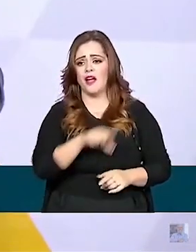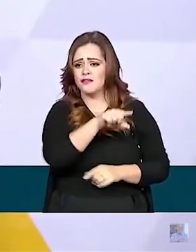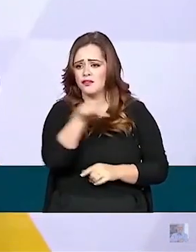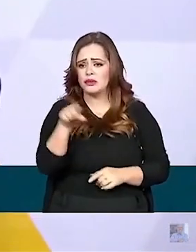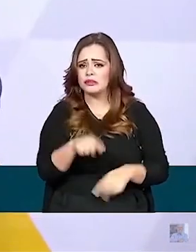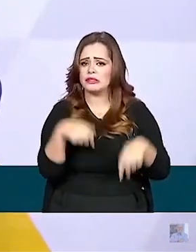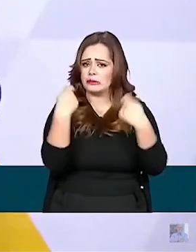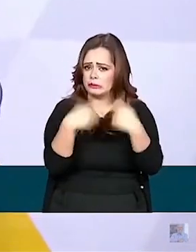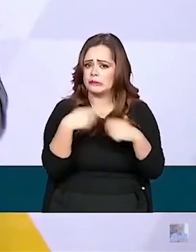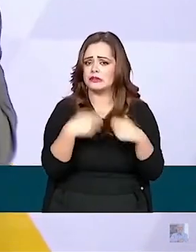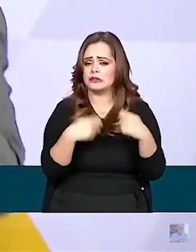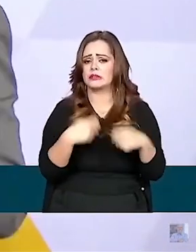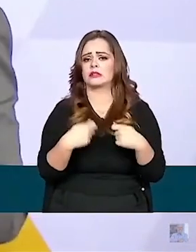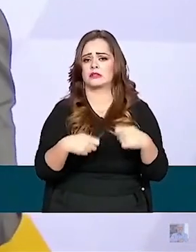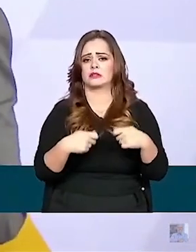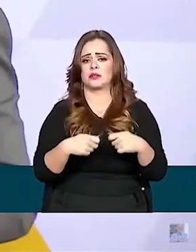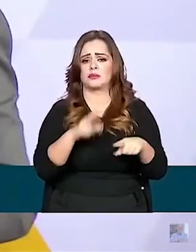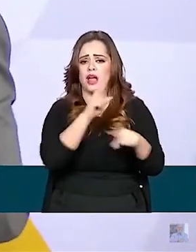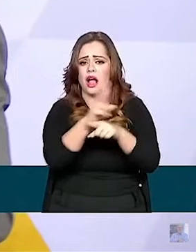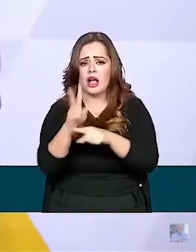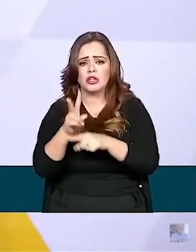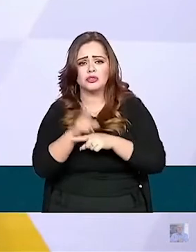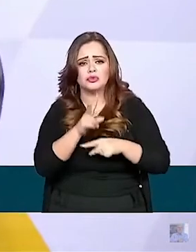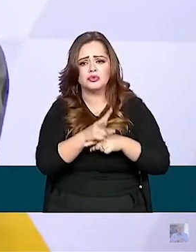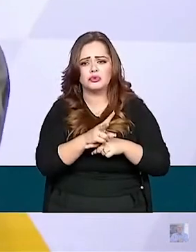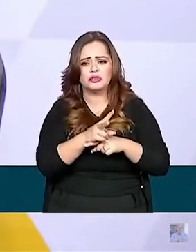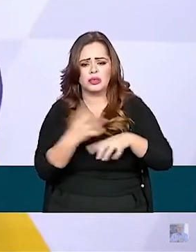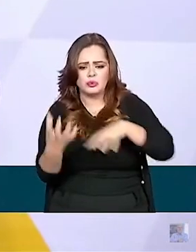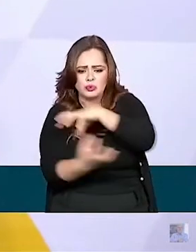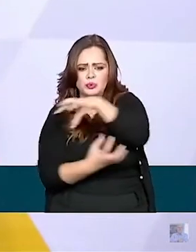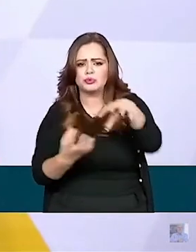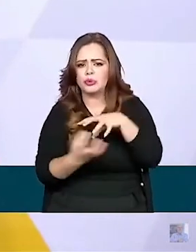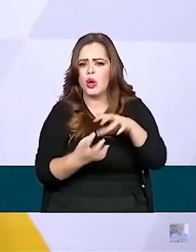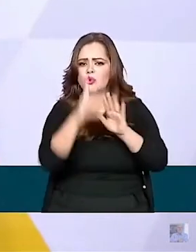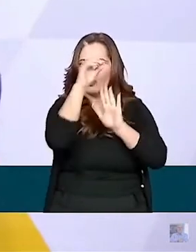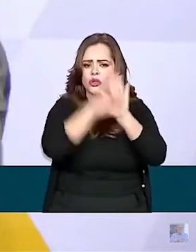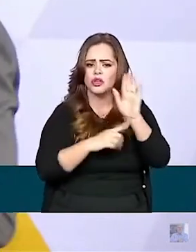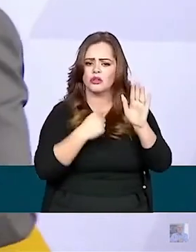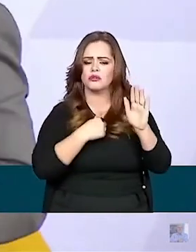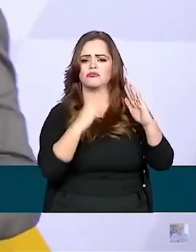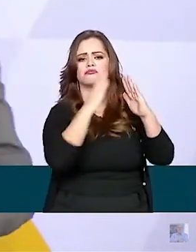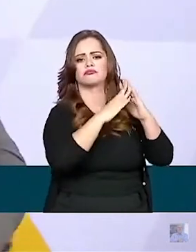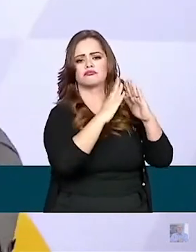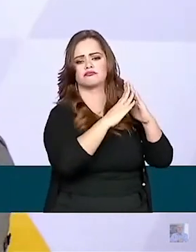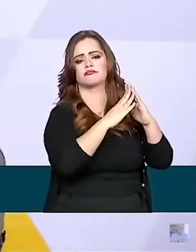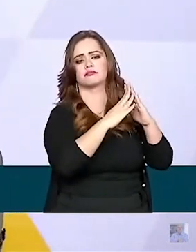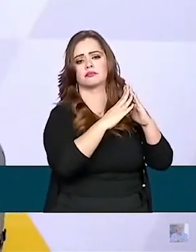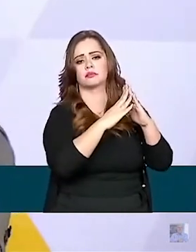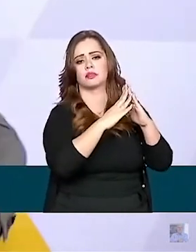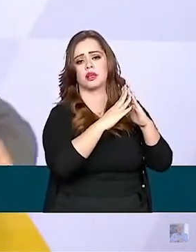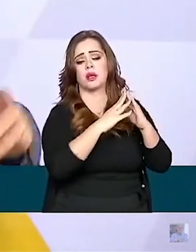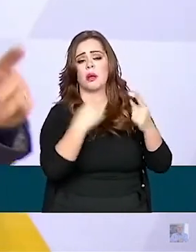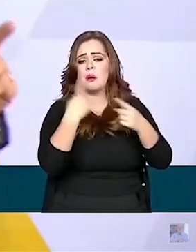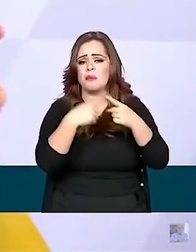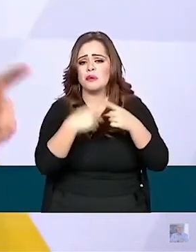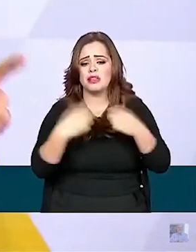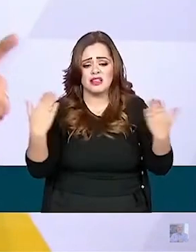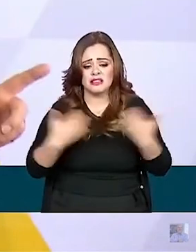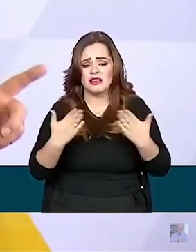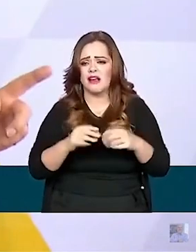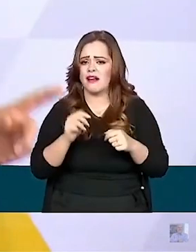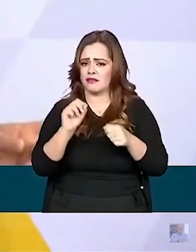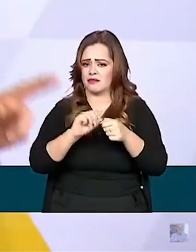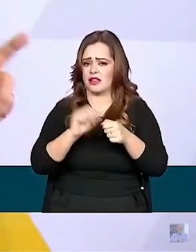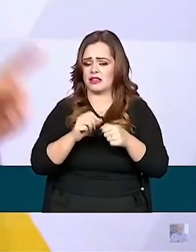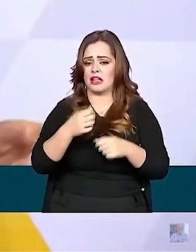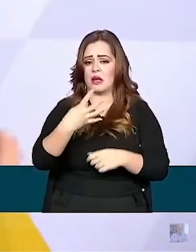Vocês precisam ajudar a reivindicar o direito de eu morar, porque já faz mais de